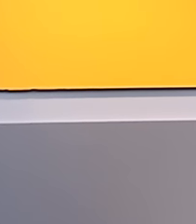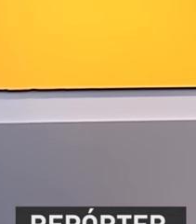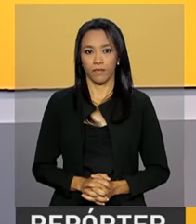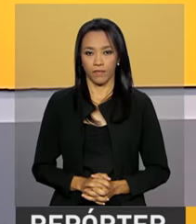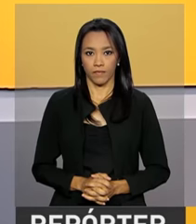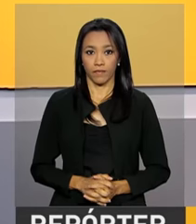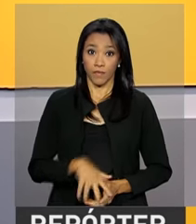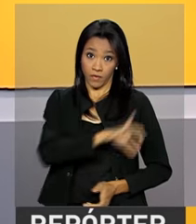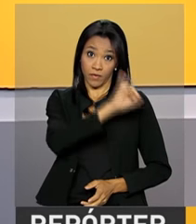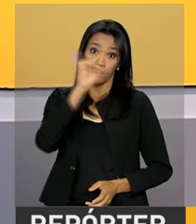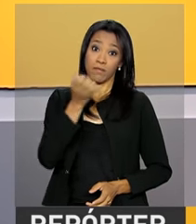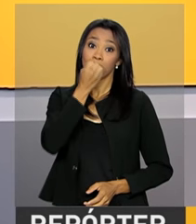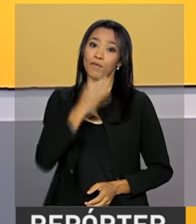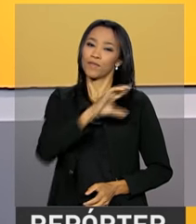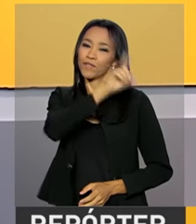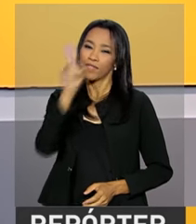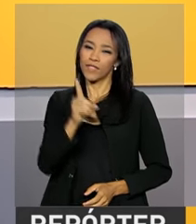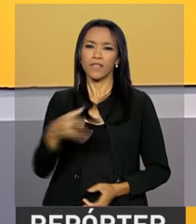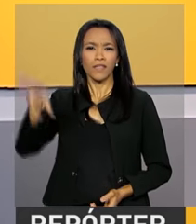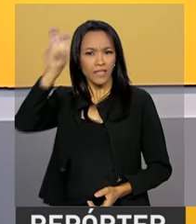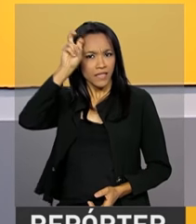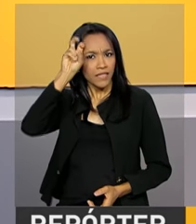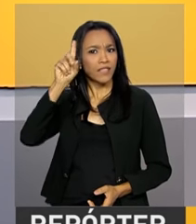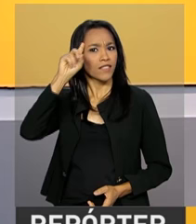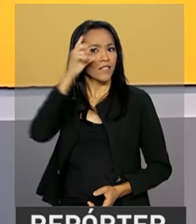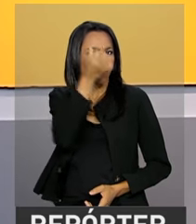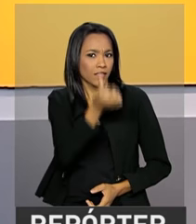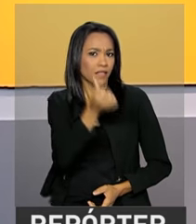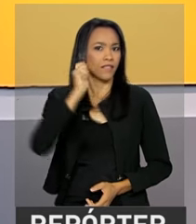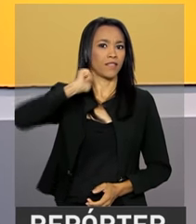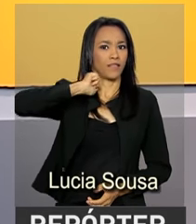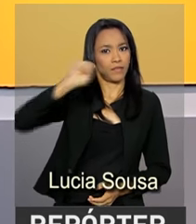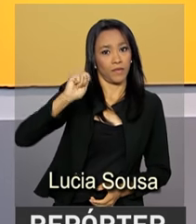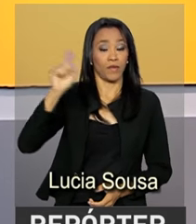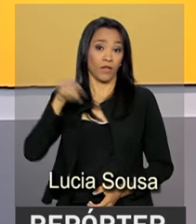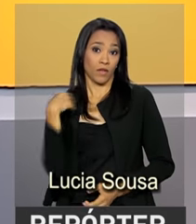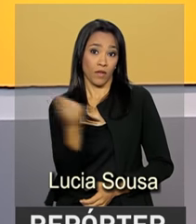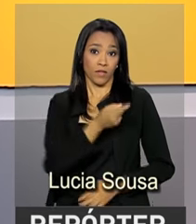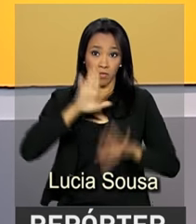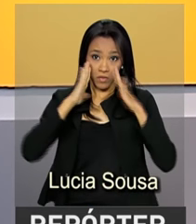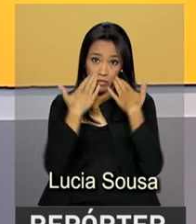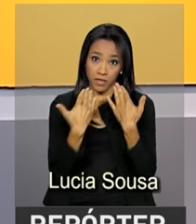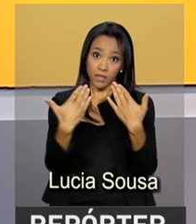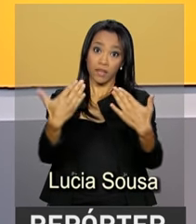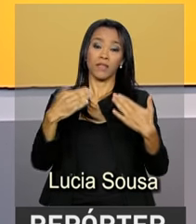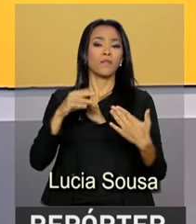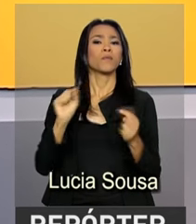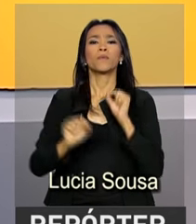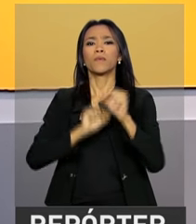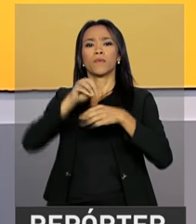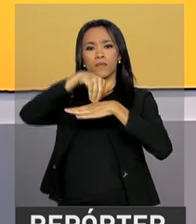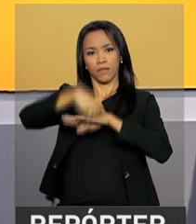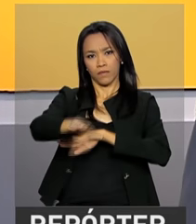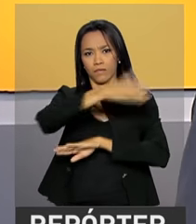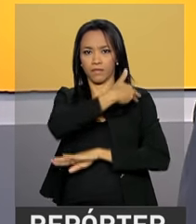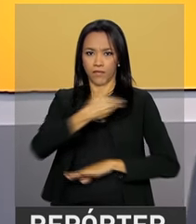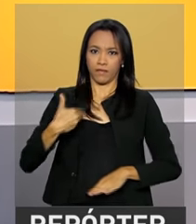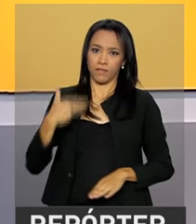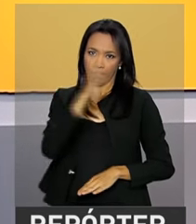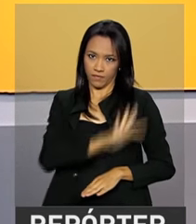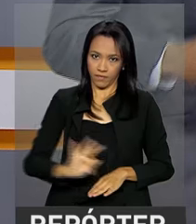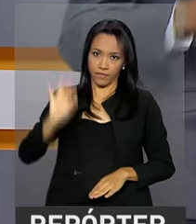olá bom dia pra você quinta feira 6 de abril o repórter nbr começa agora com as notícias do governo